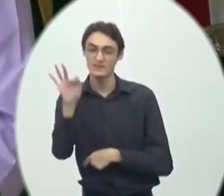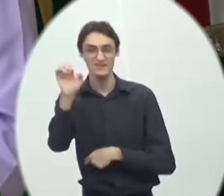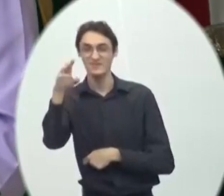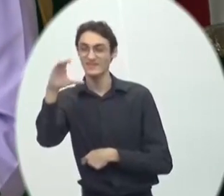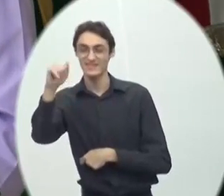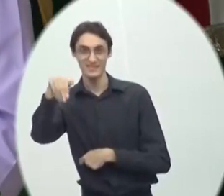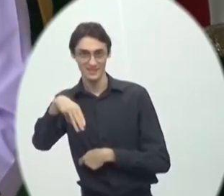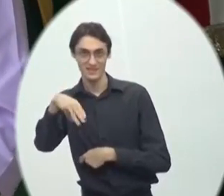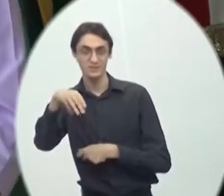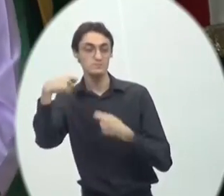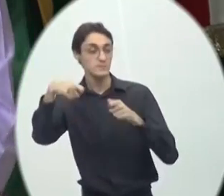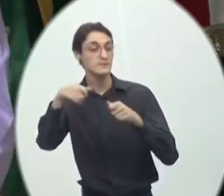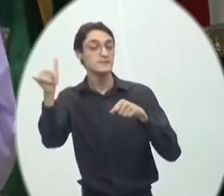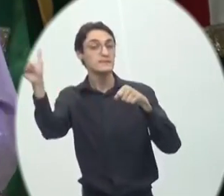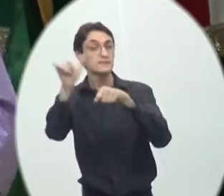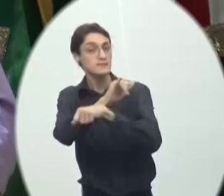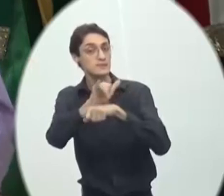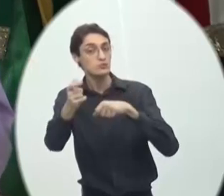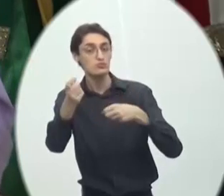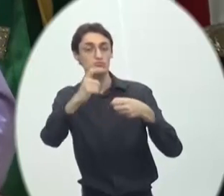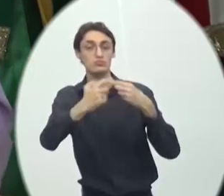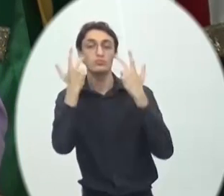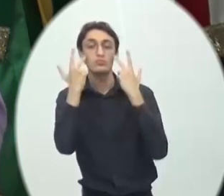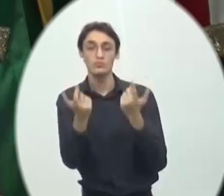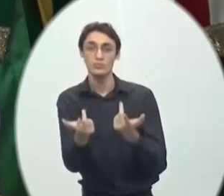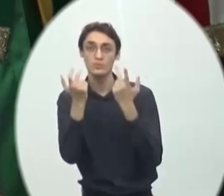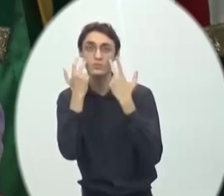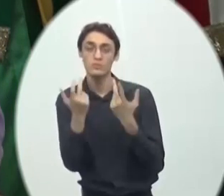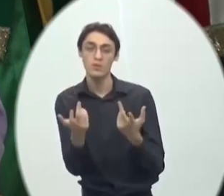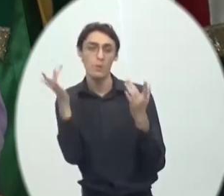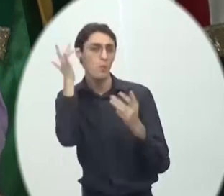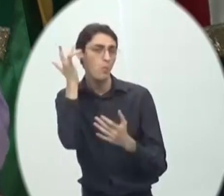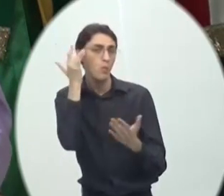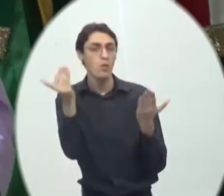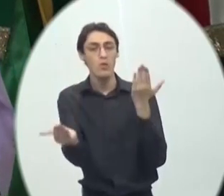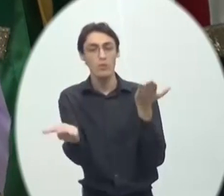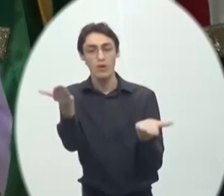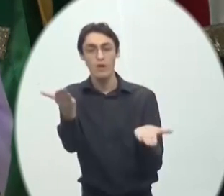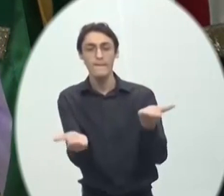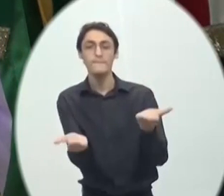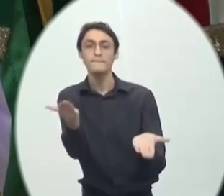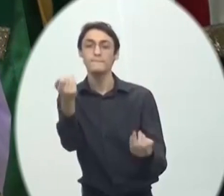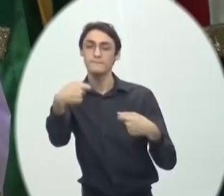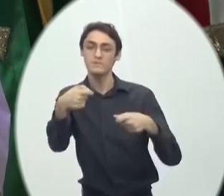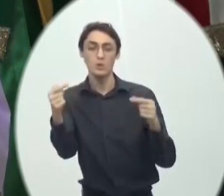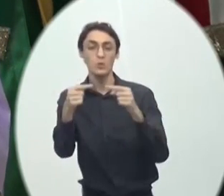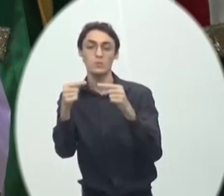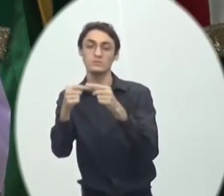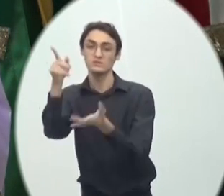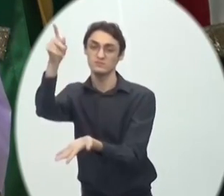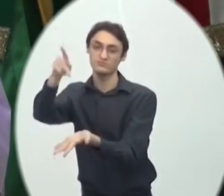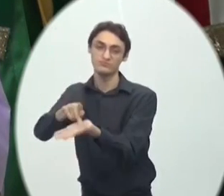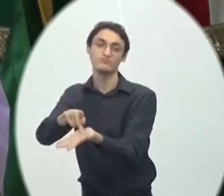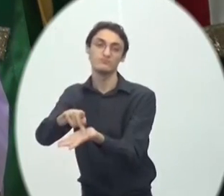temos que fazer alguma coisa para as coisas começarem a ter pelo menos o bom senso da realidade.